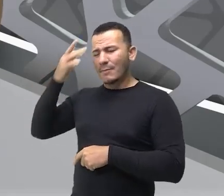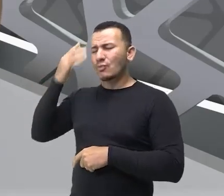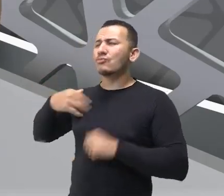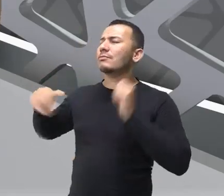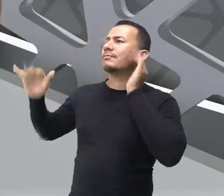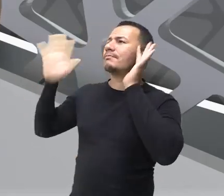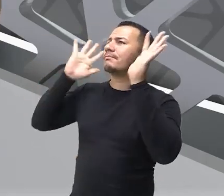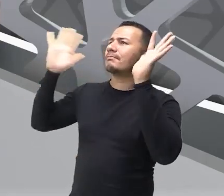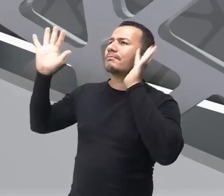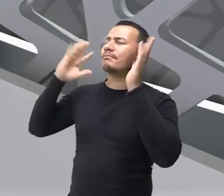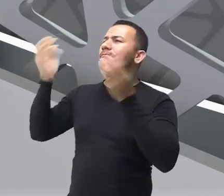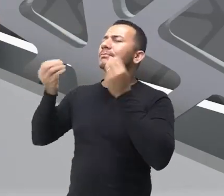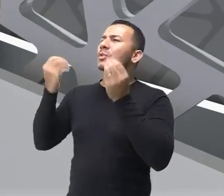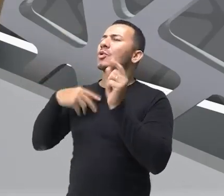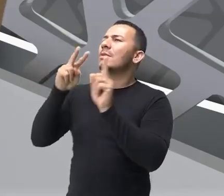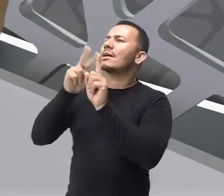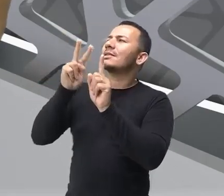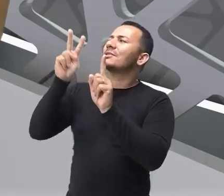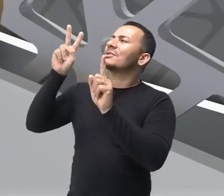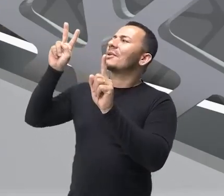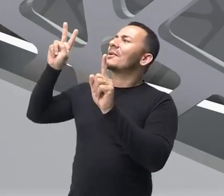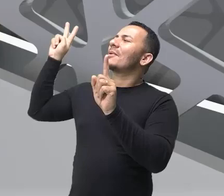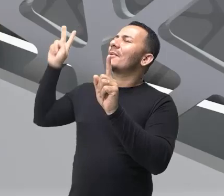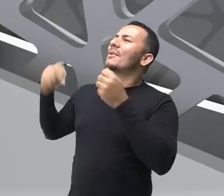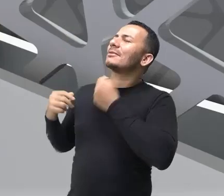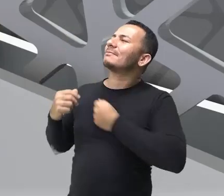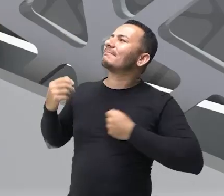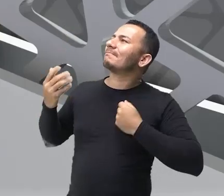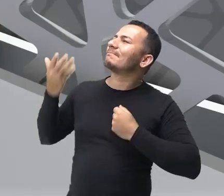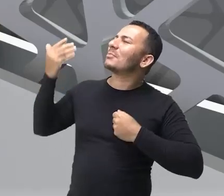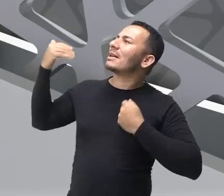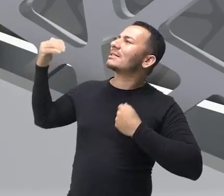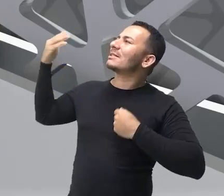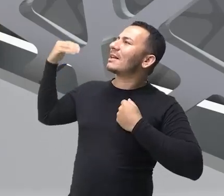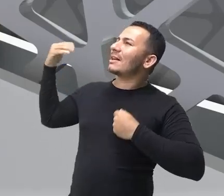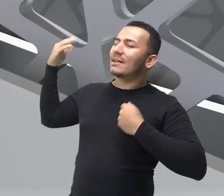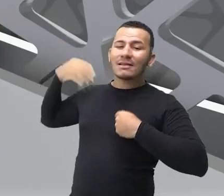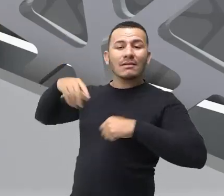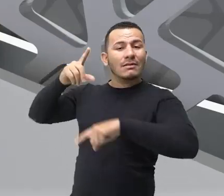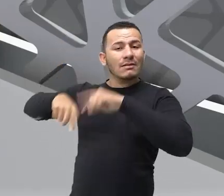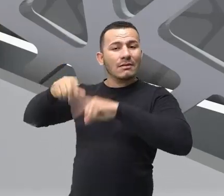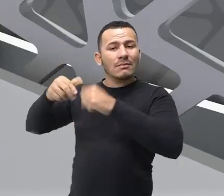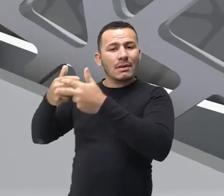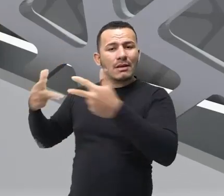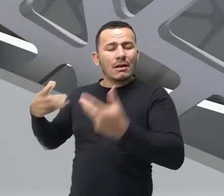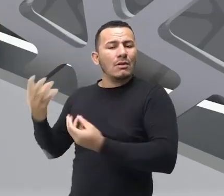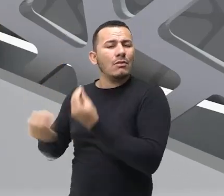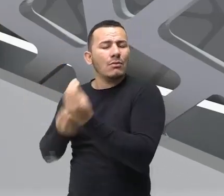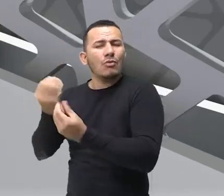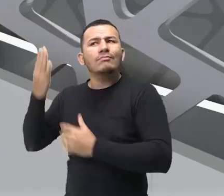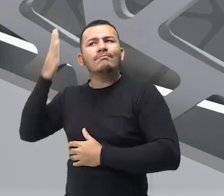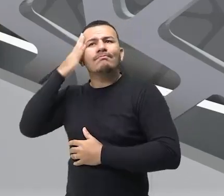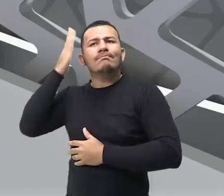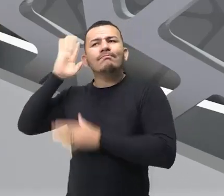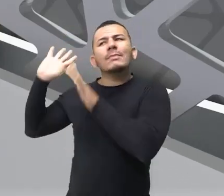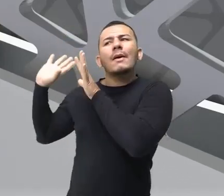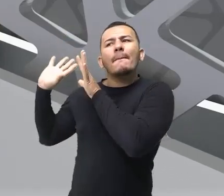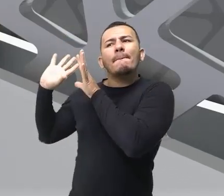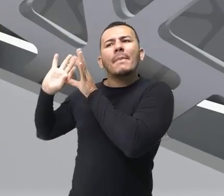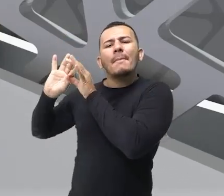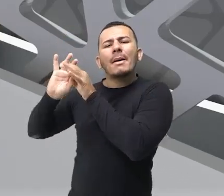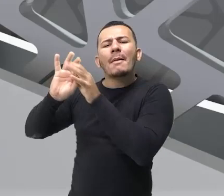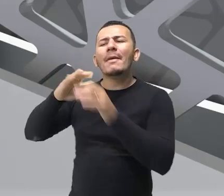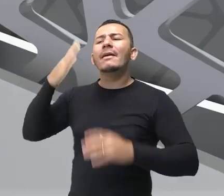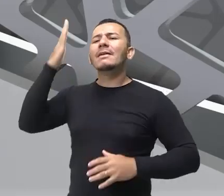refletindo, pensando nas suas memórias, nas suas lembranças, observando aquelas peças e tentando entender, talvez, algo que